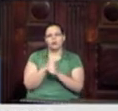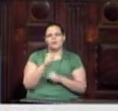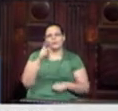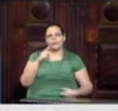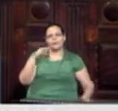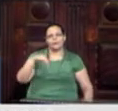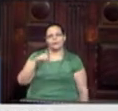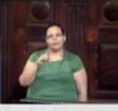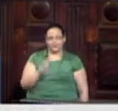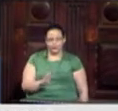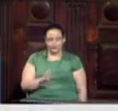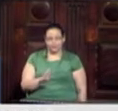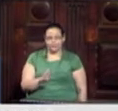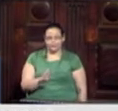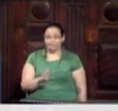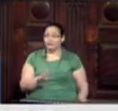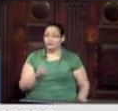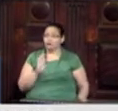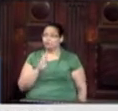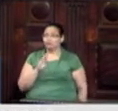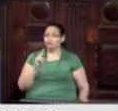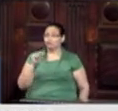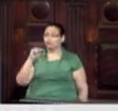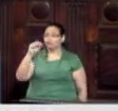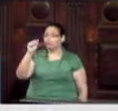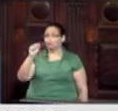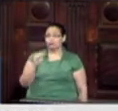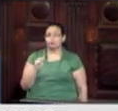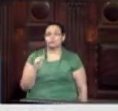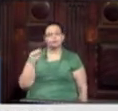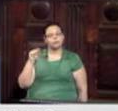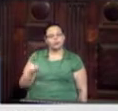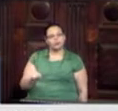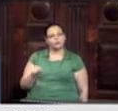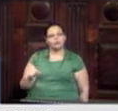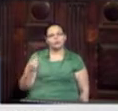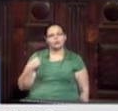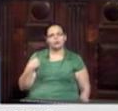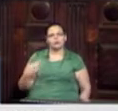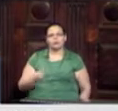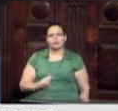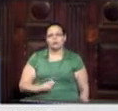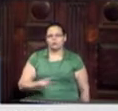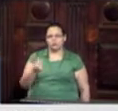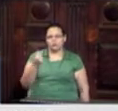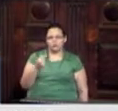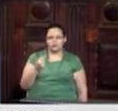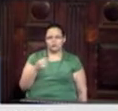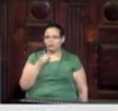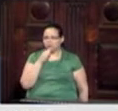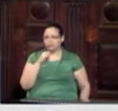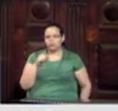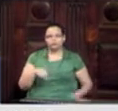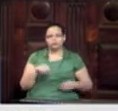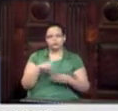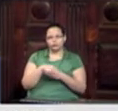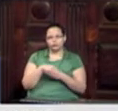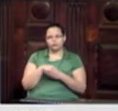PMDB, que jamais ela saiu aqui da linha de